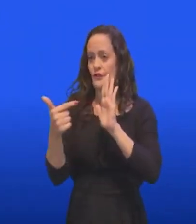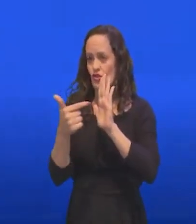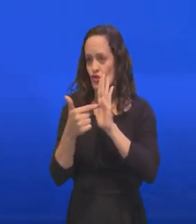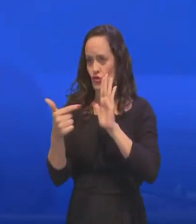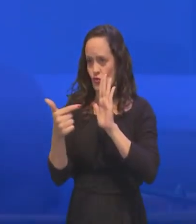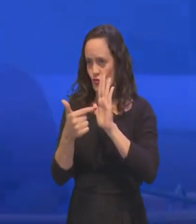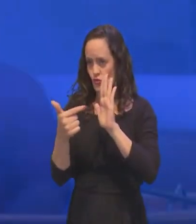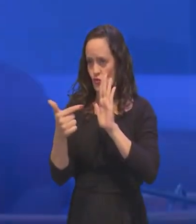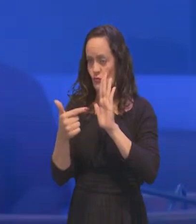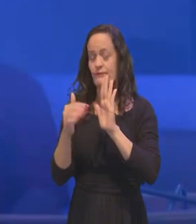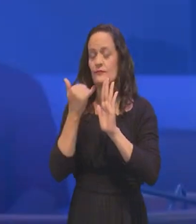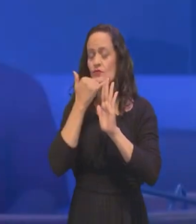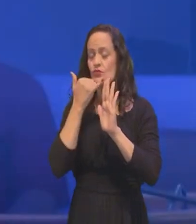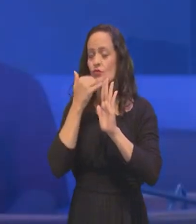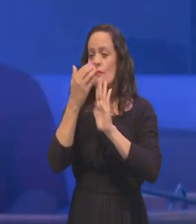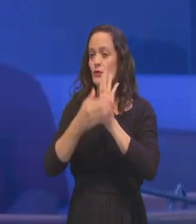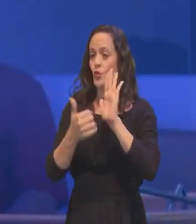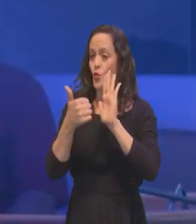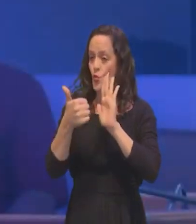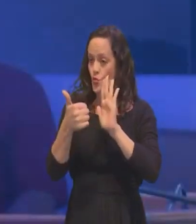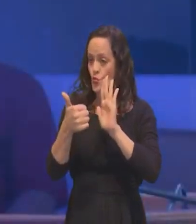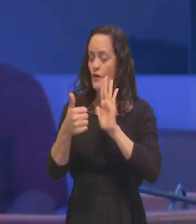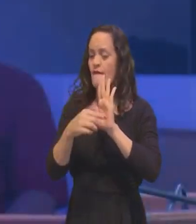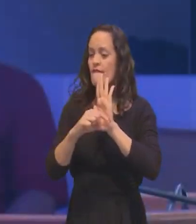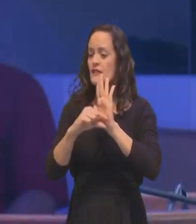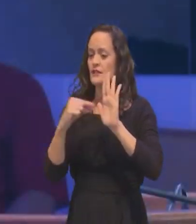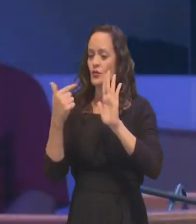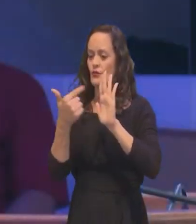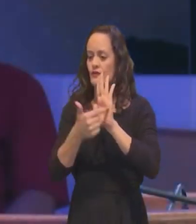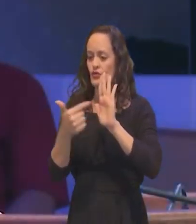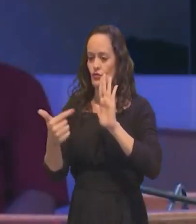Efésios no capítulo 1, verso de número 22.